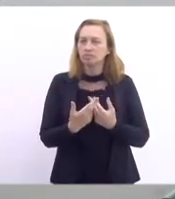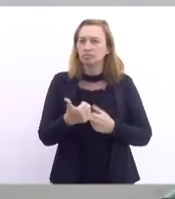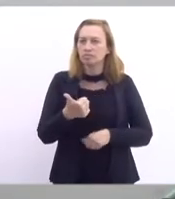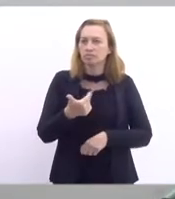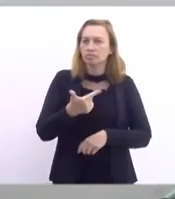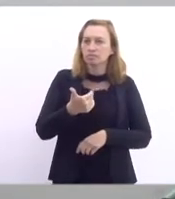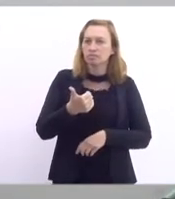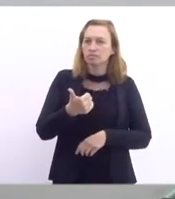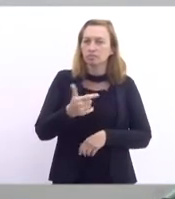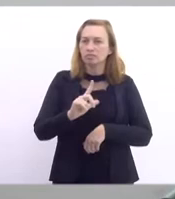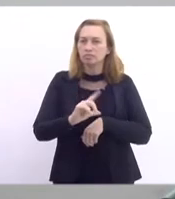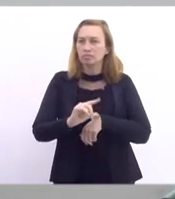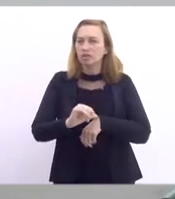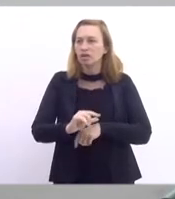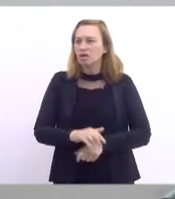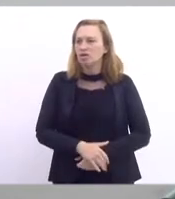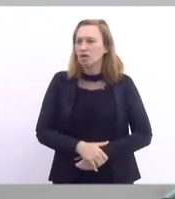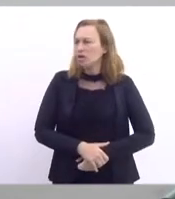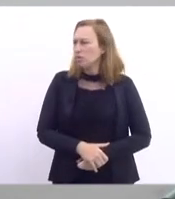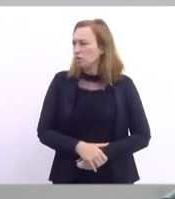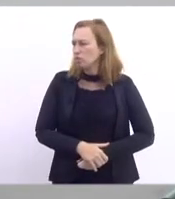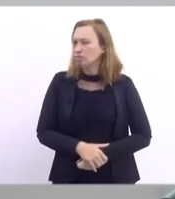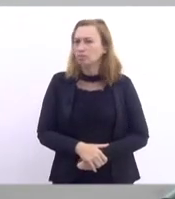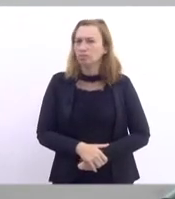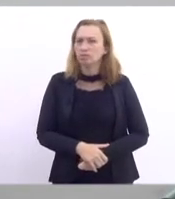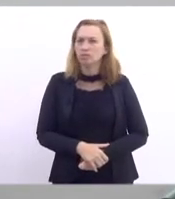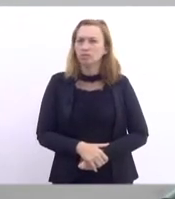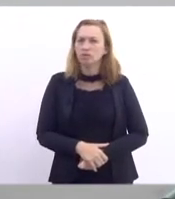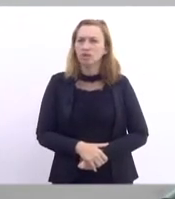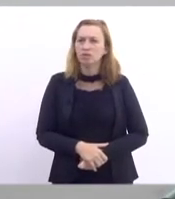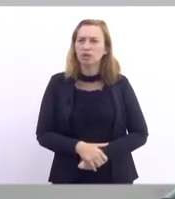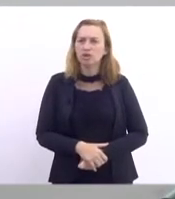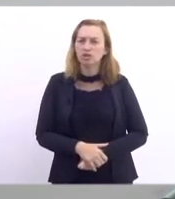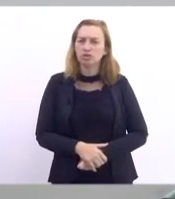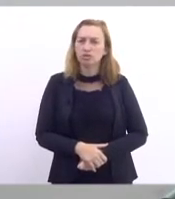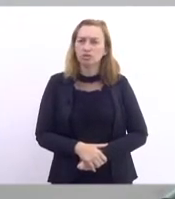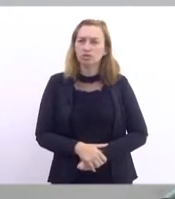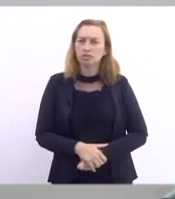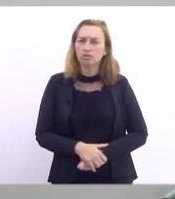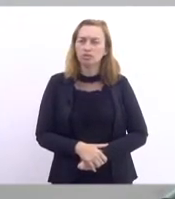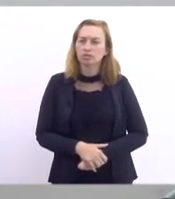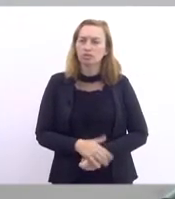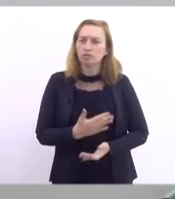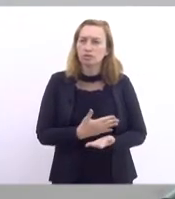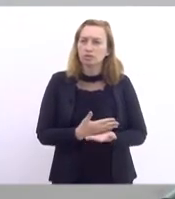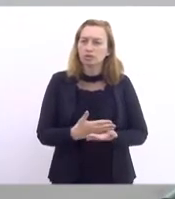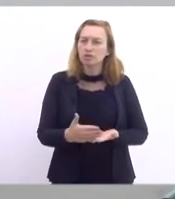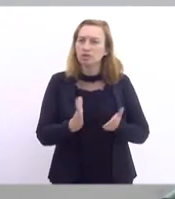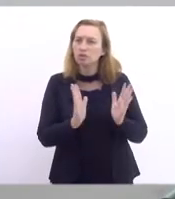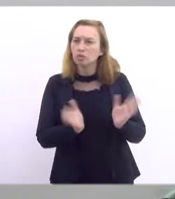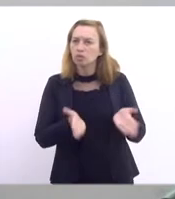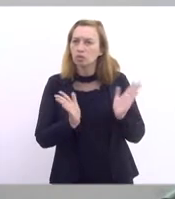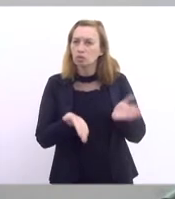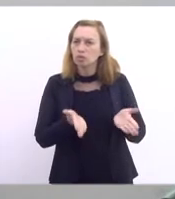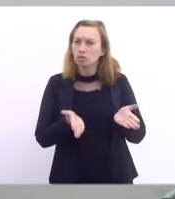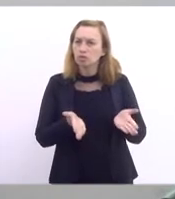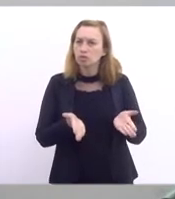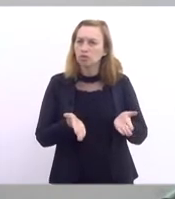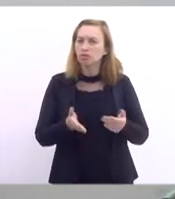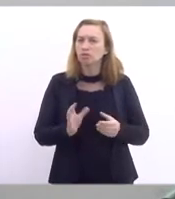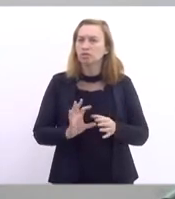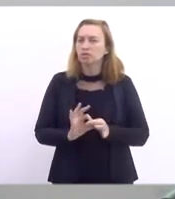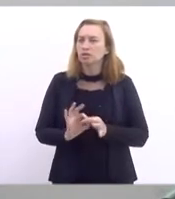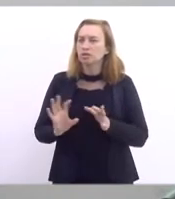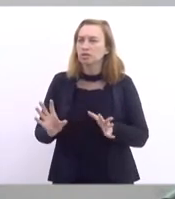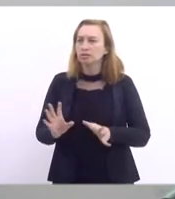estivesse bom então vamos começar nossa ar.na nossa oitiva de hoje passando a